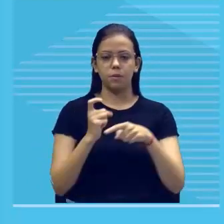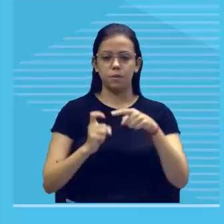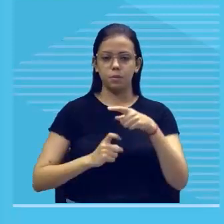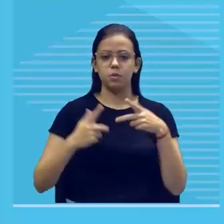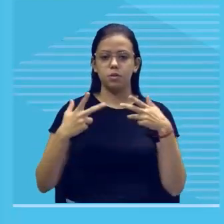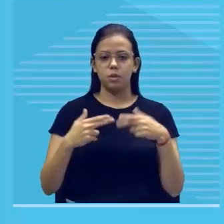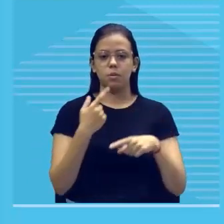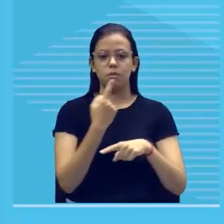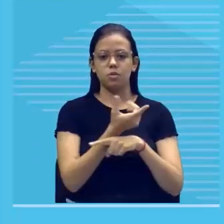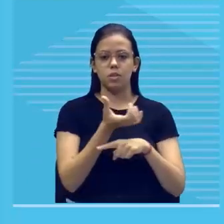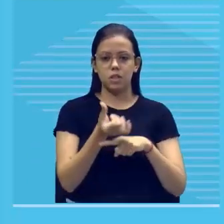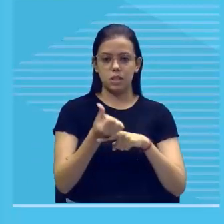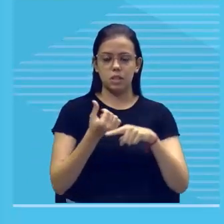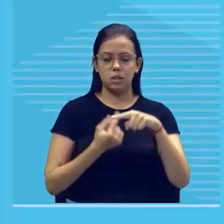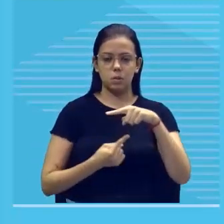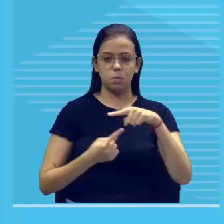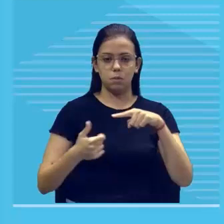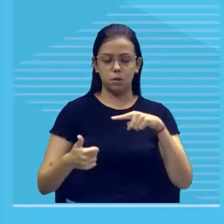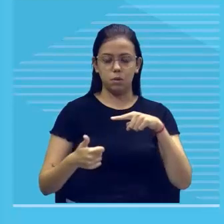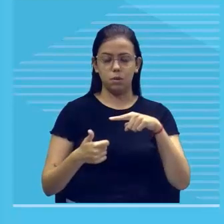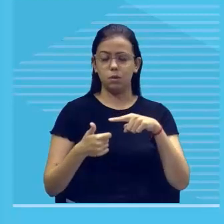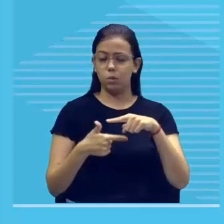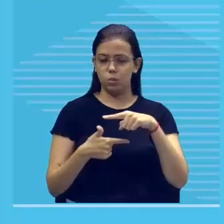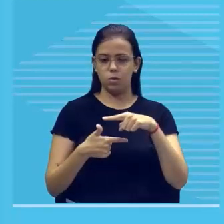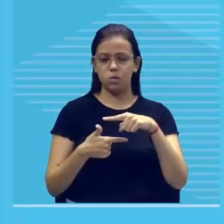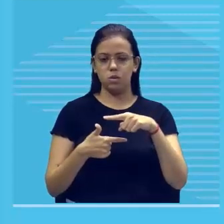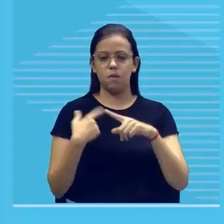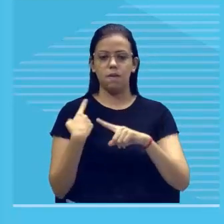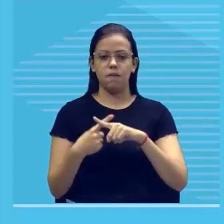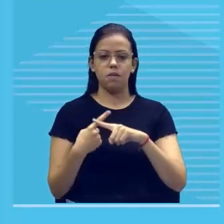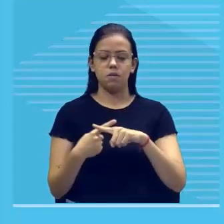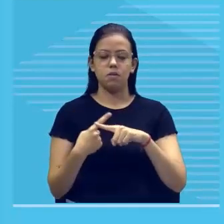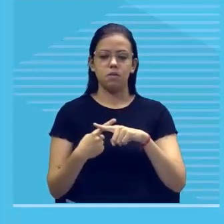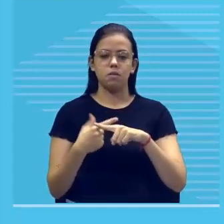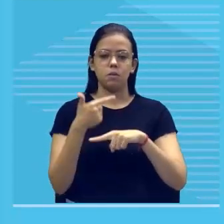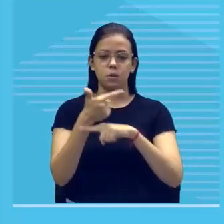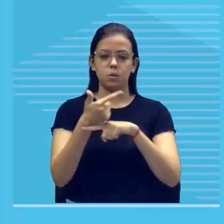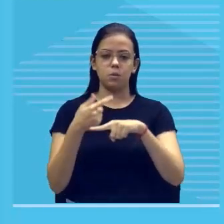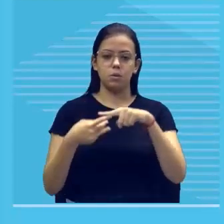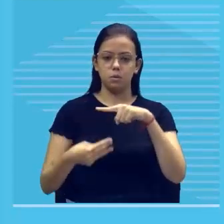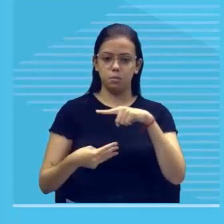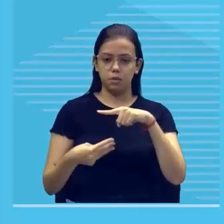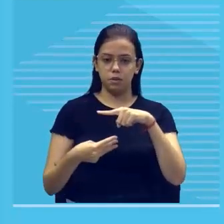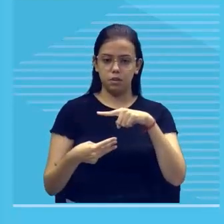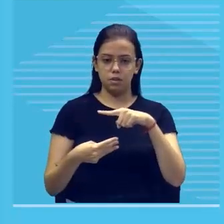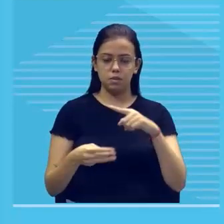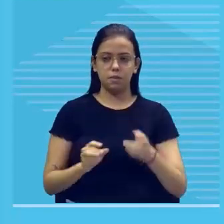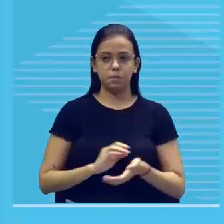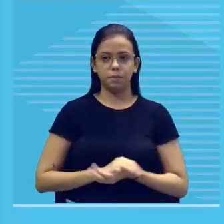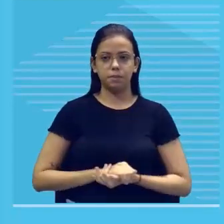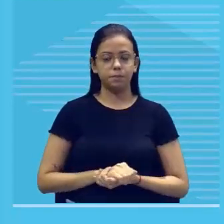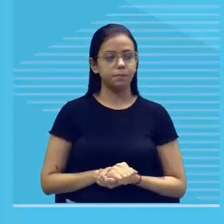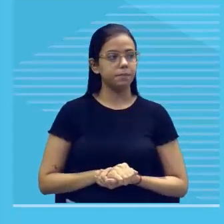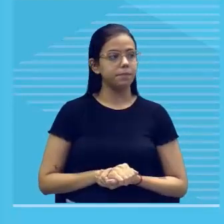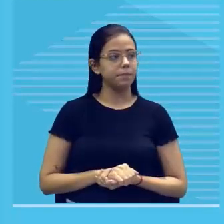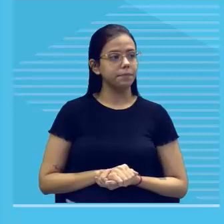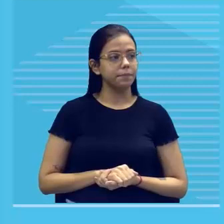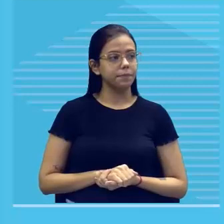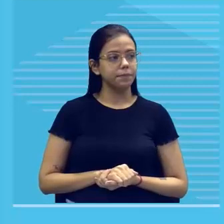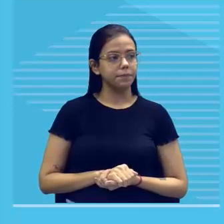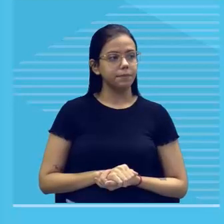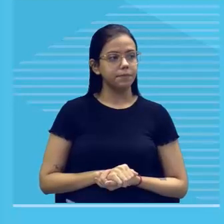a 16 sobre 12 x 2 sobre três aí